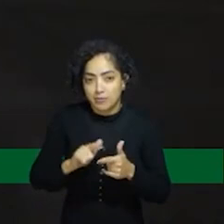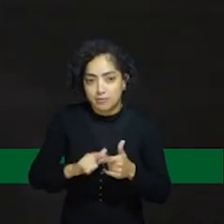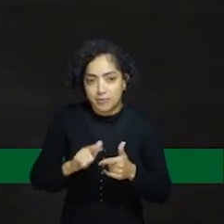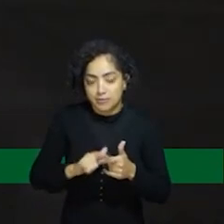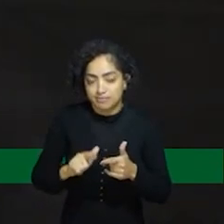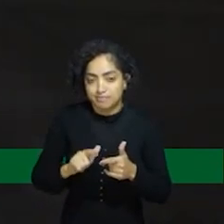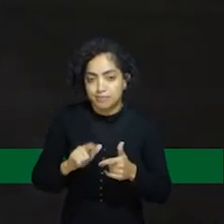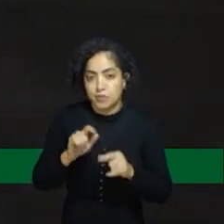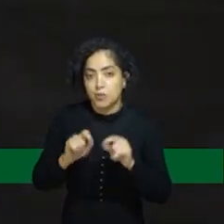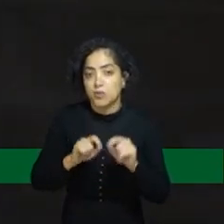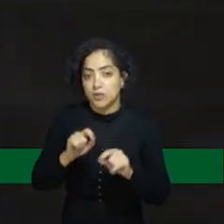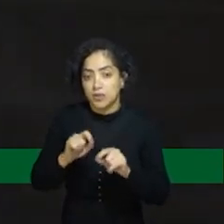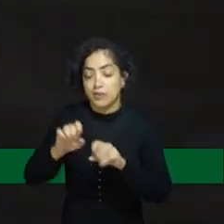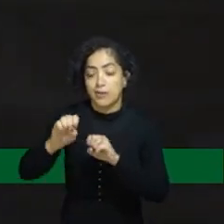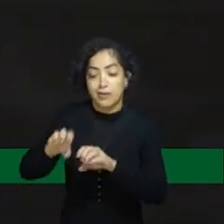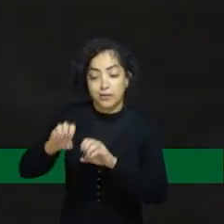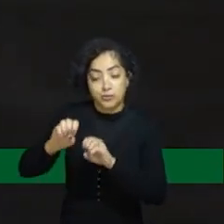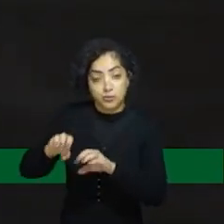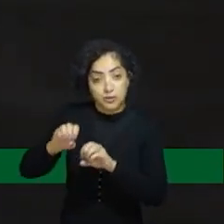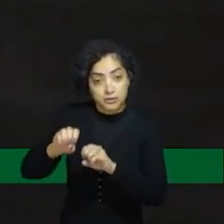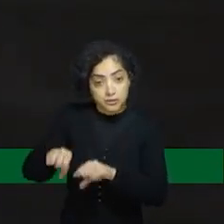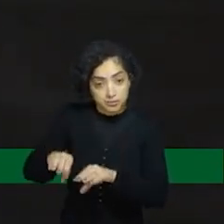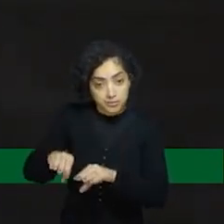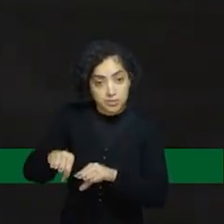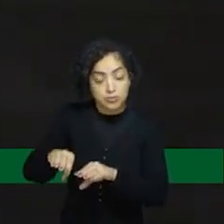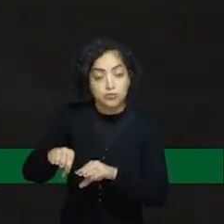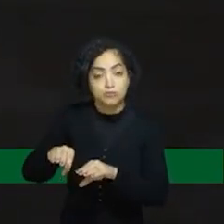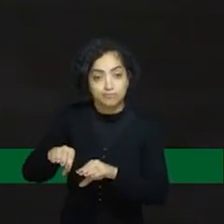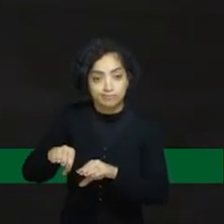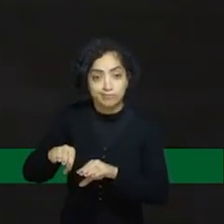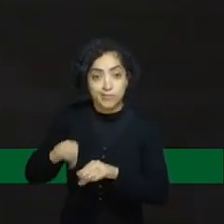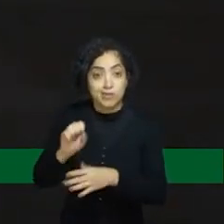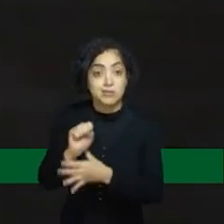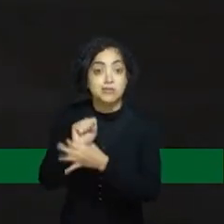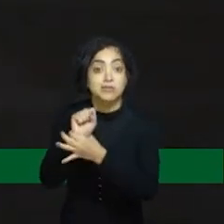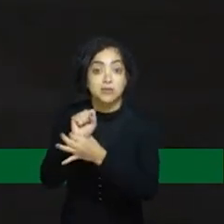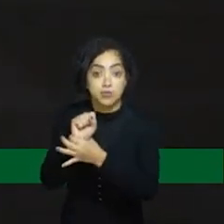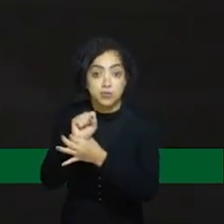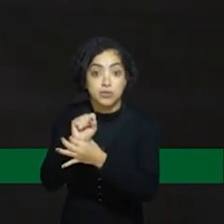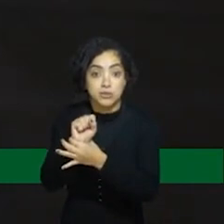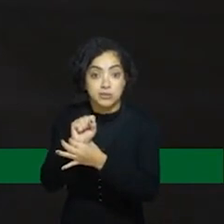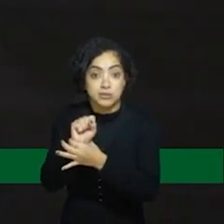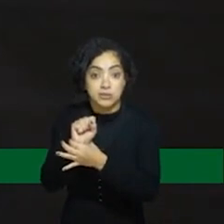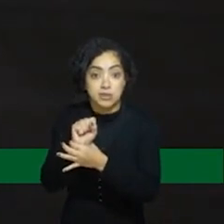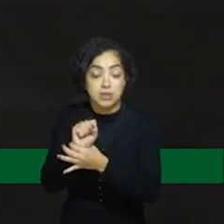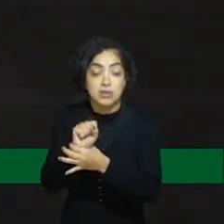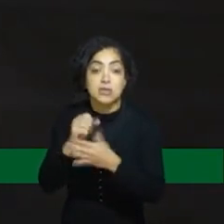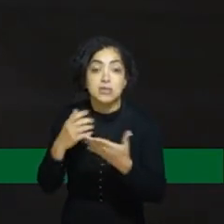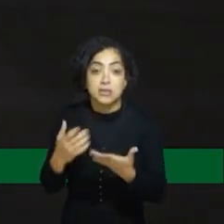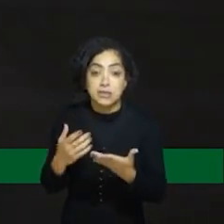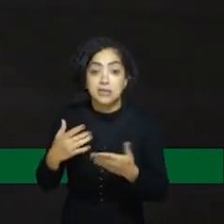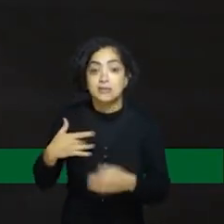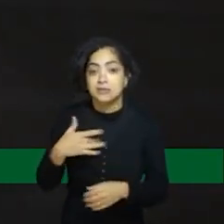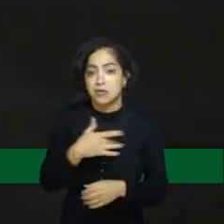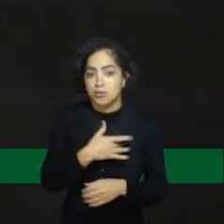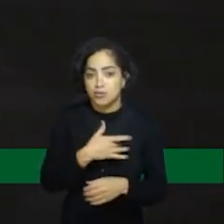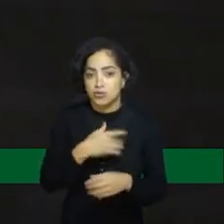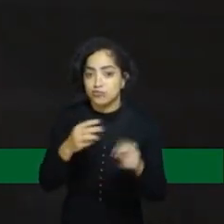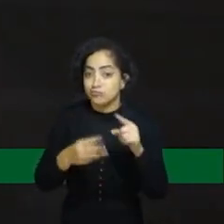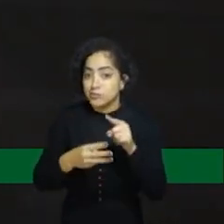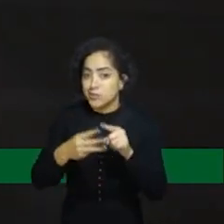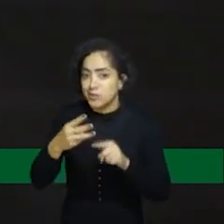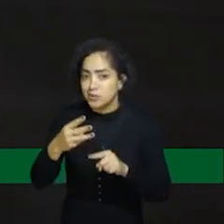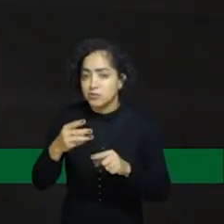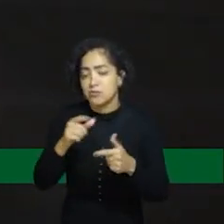grande educacional, um déficit muito grande de segurança e um déficit muito grande de saúde. E